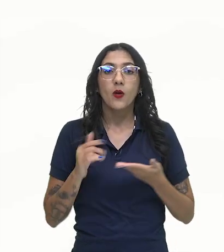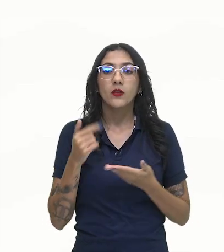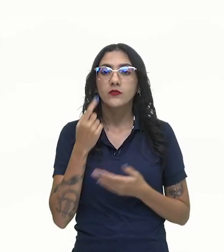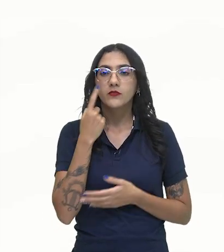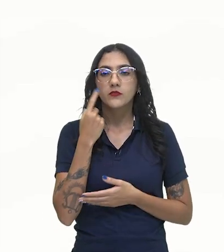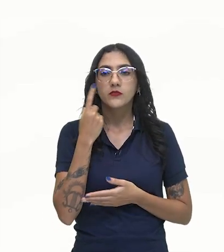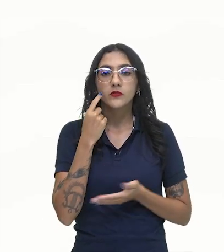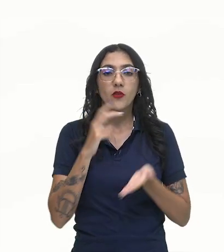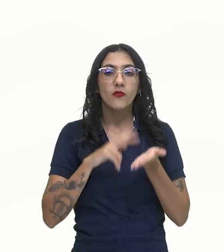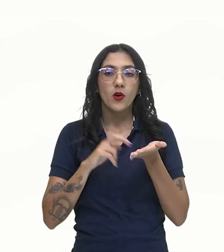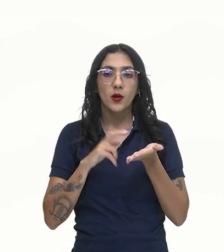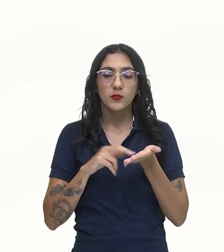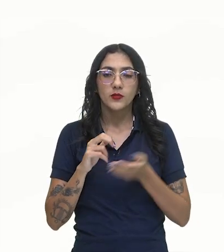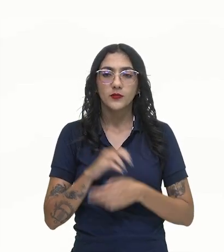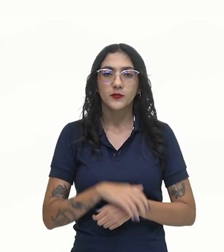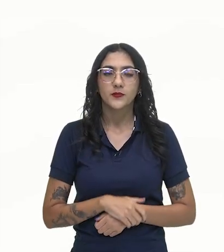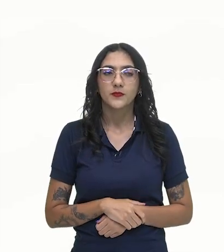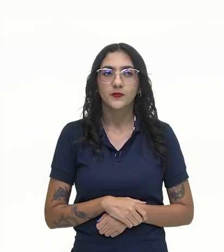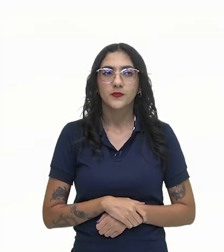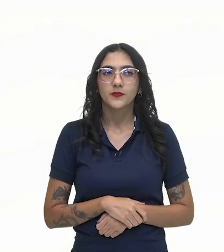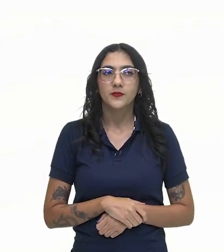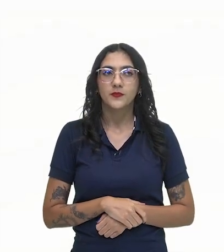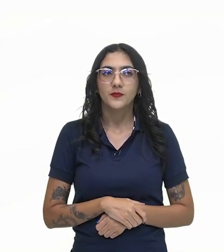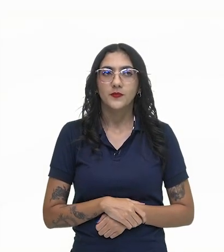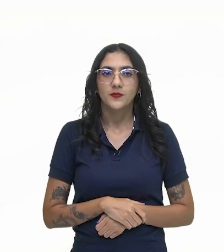sobre lugares. Vamos lá.